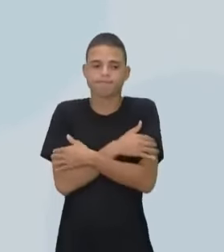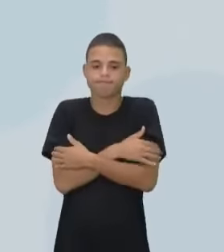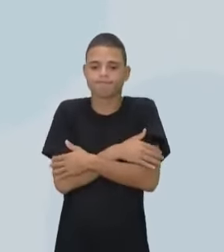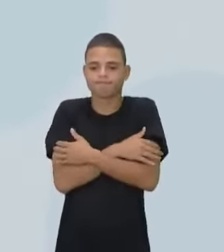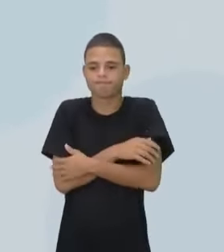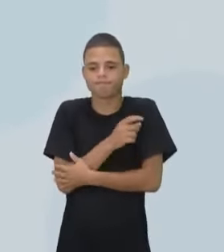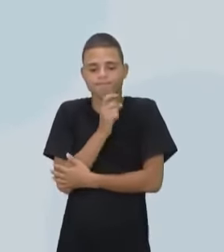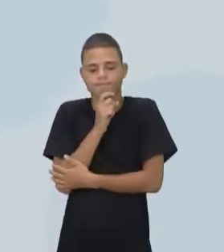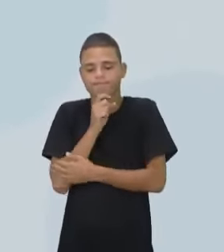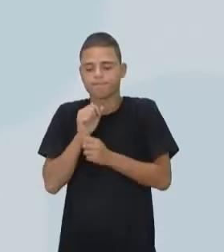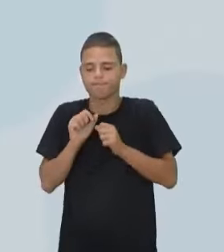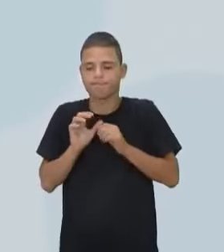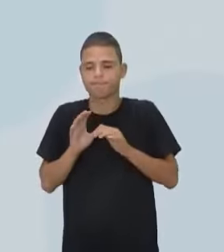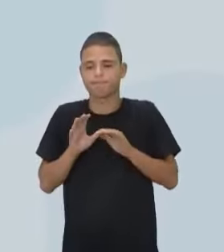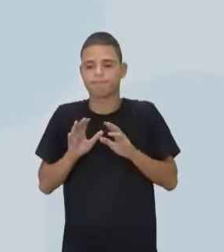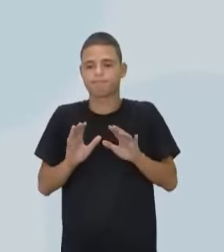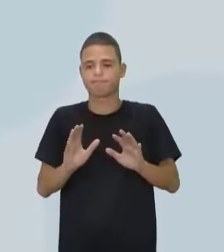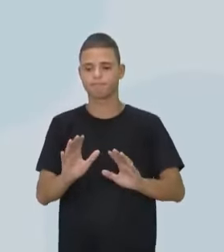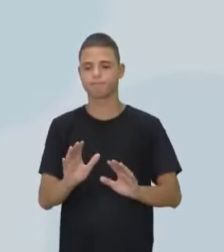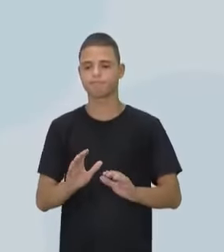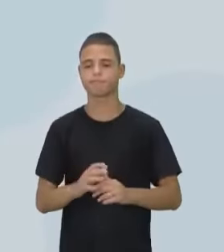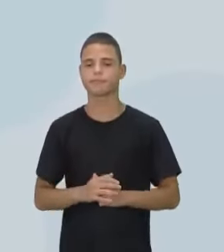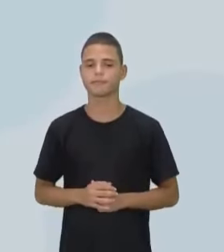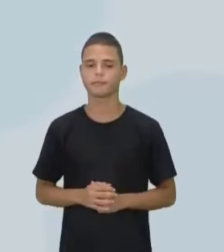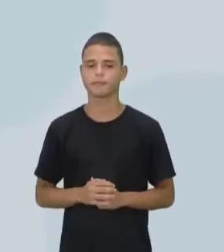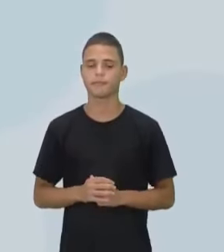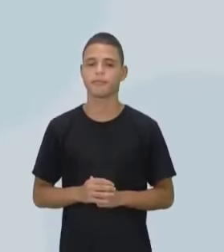atlântica. Exato. Antártica, né?